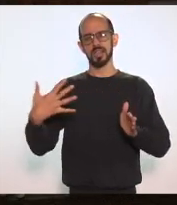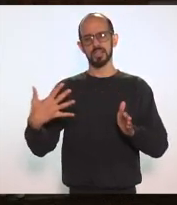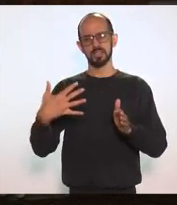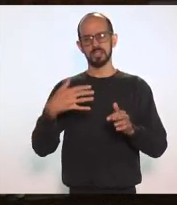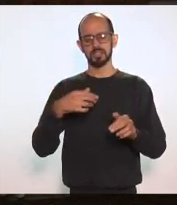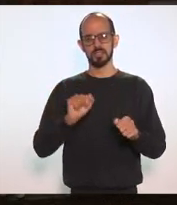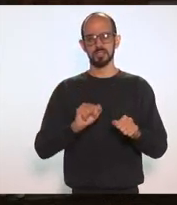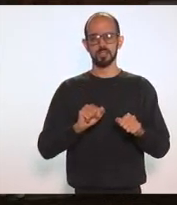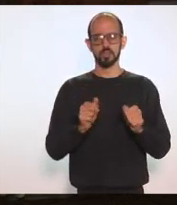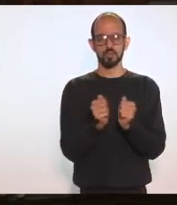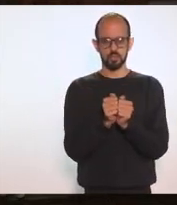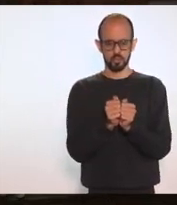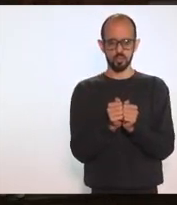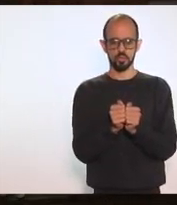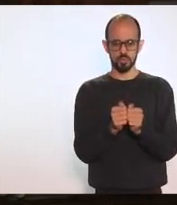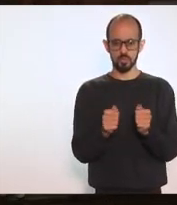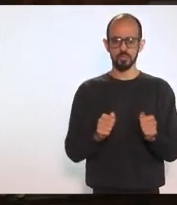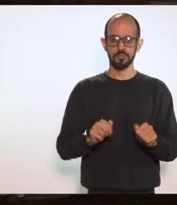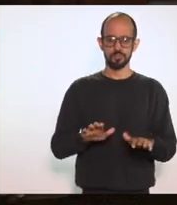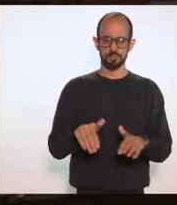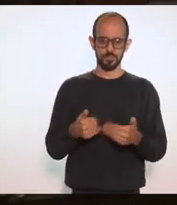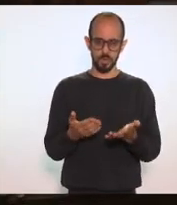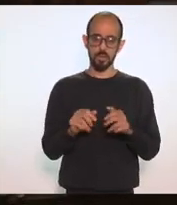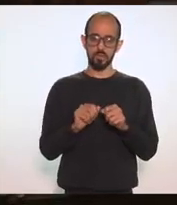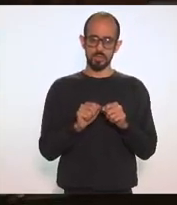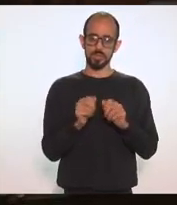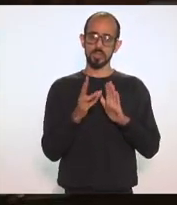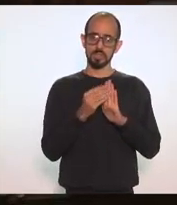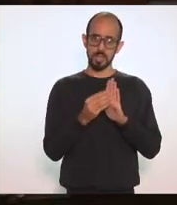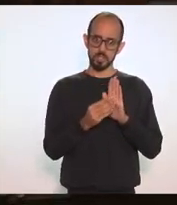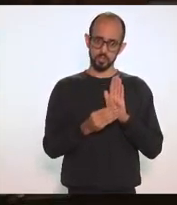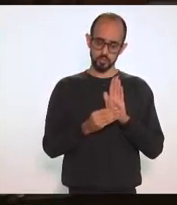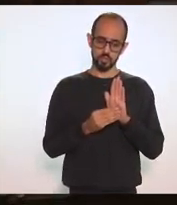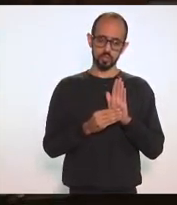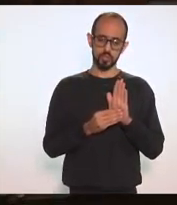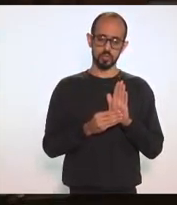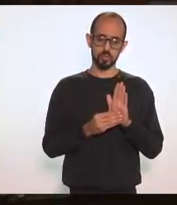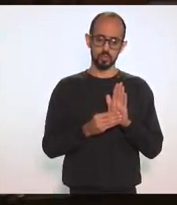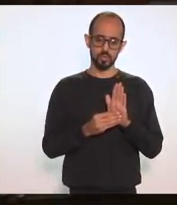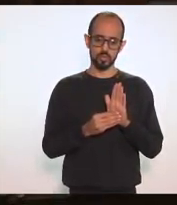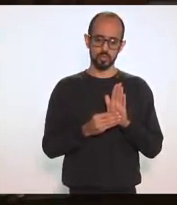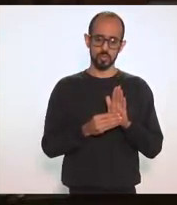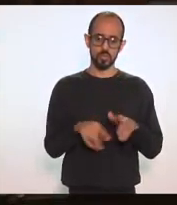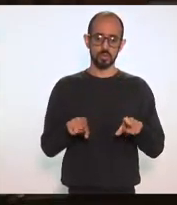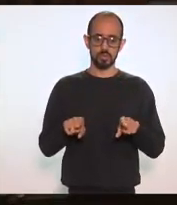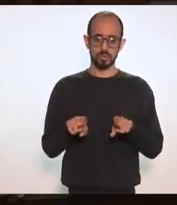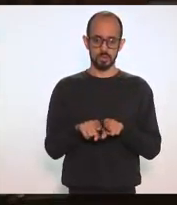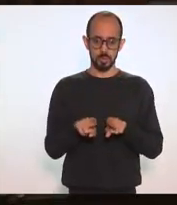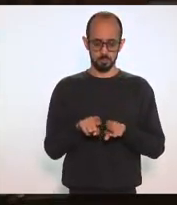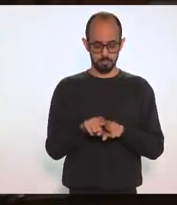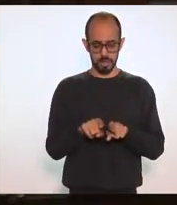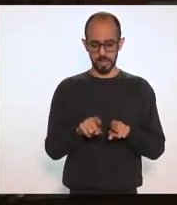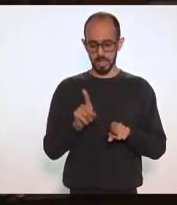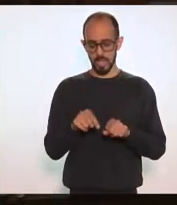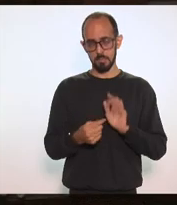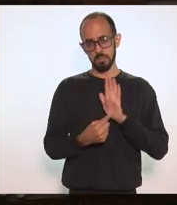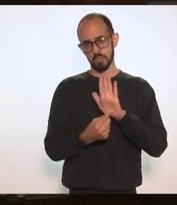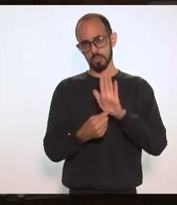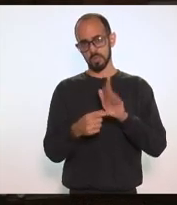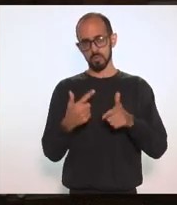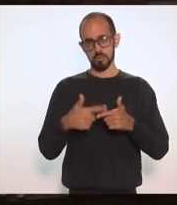instâncias do Parlamento se envolvendo. Então, fazer esse registro aqui e registrar a magnitude do problema, mas também